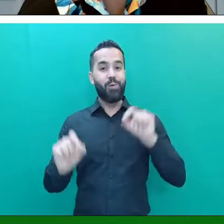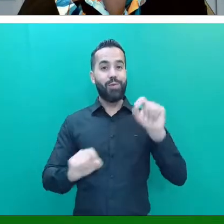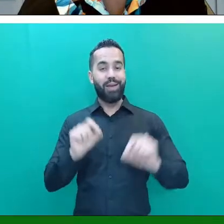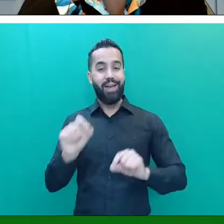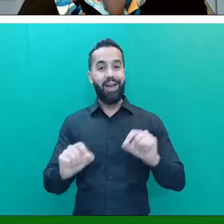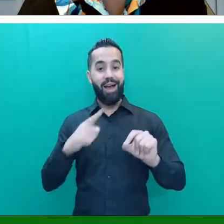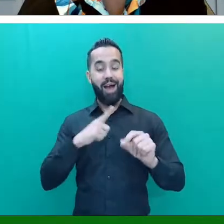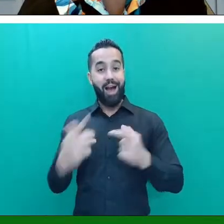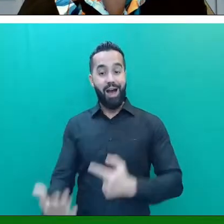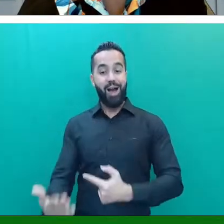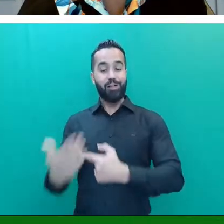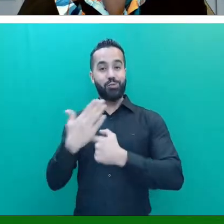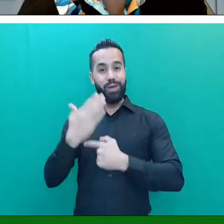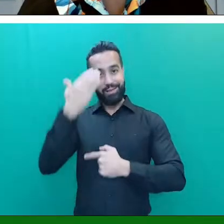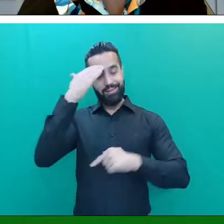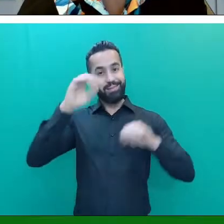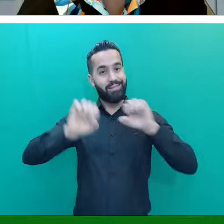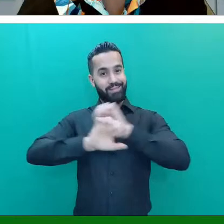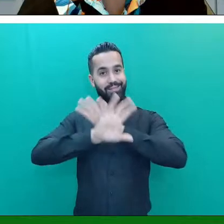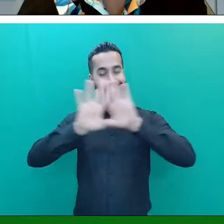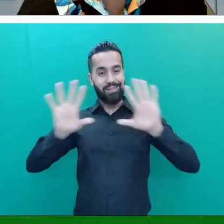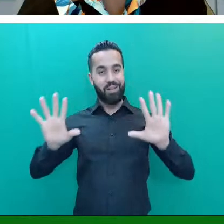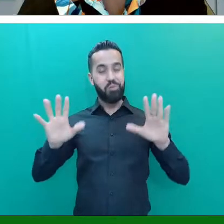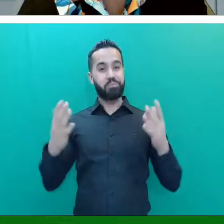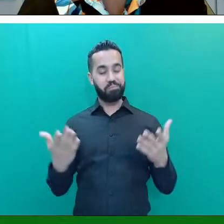menos pô-lo em situação.